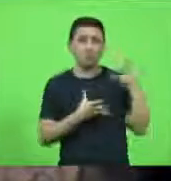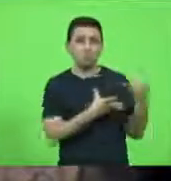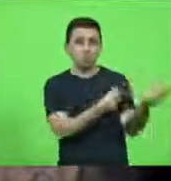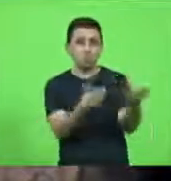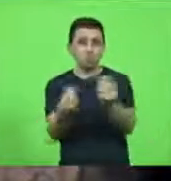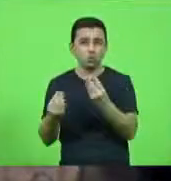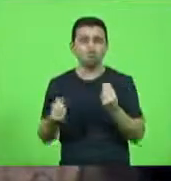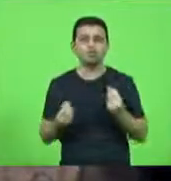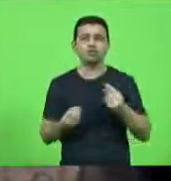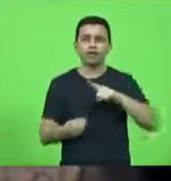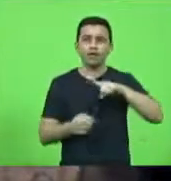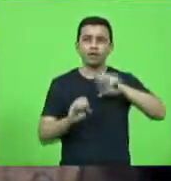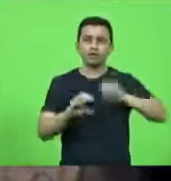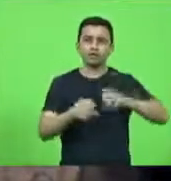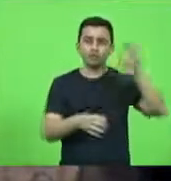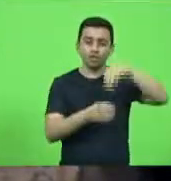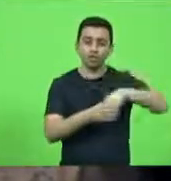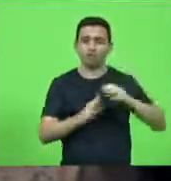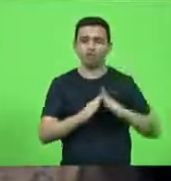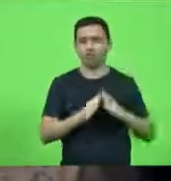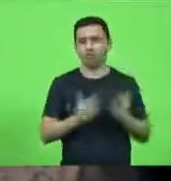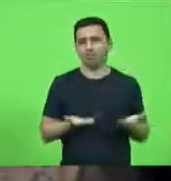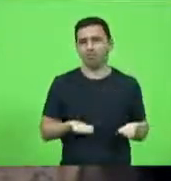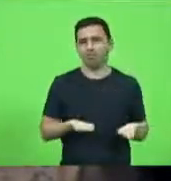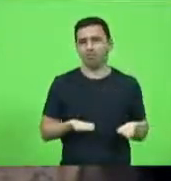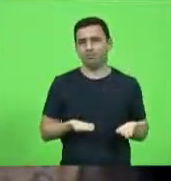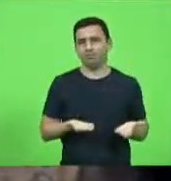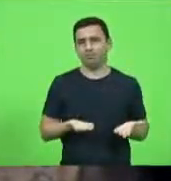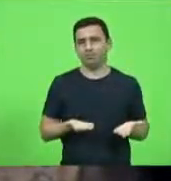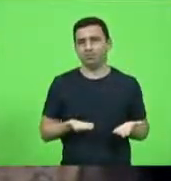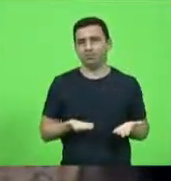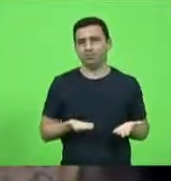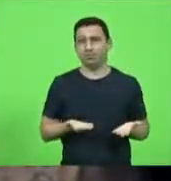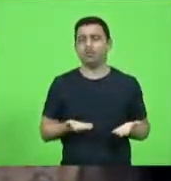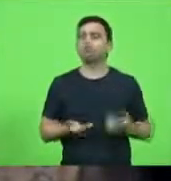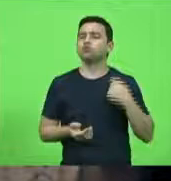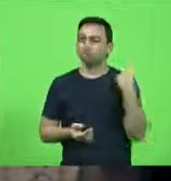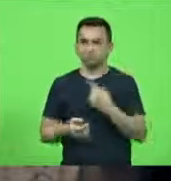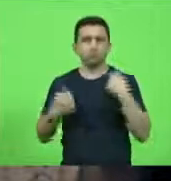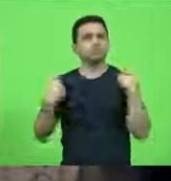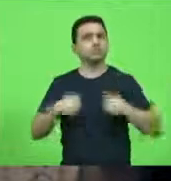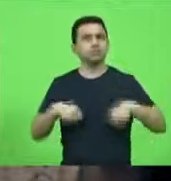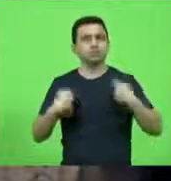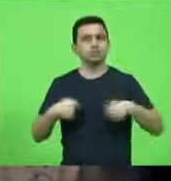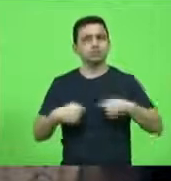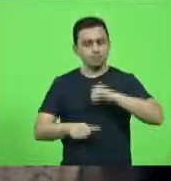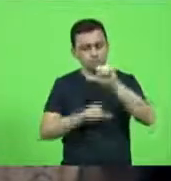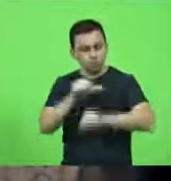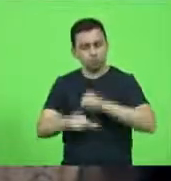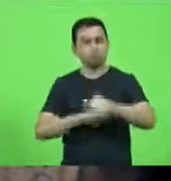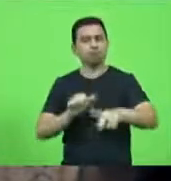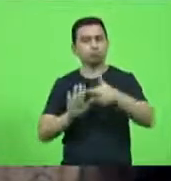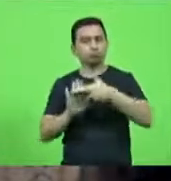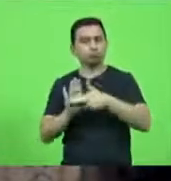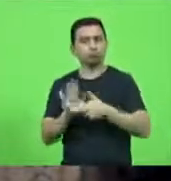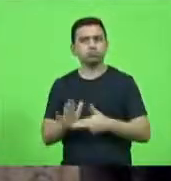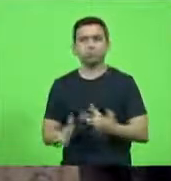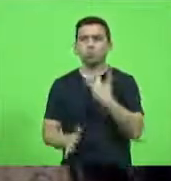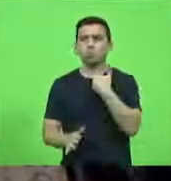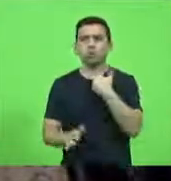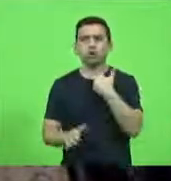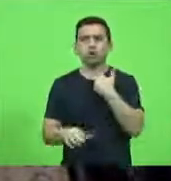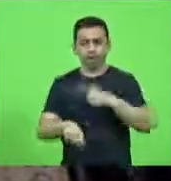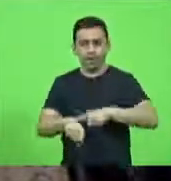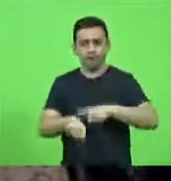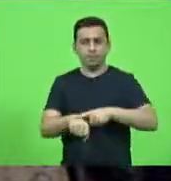hoje fazem educação domiciliar. Por isso, nós precisamos sim mudar o nosso regimento. O prazo não pode ser contado